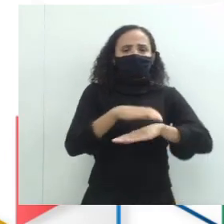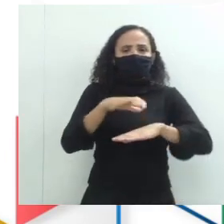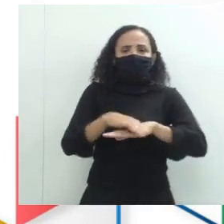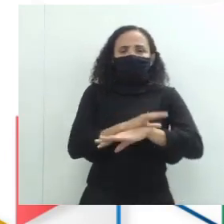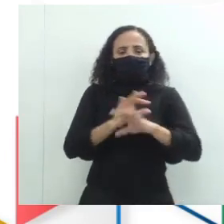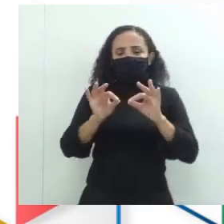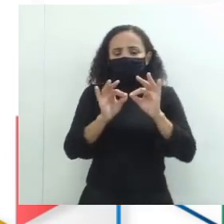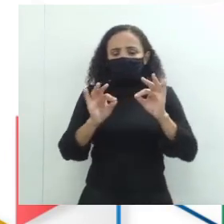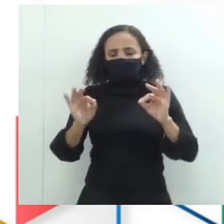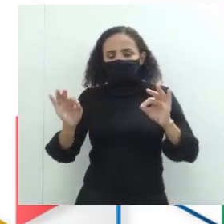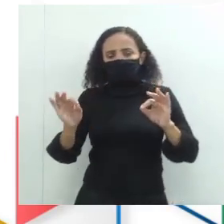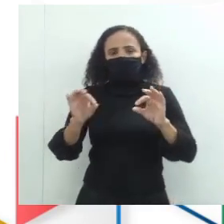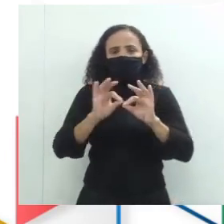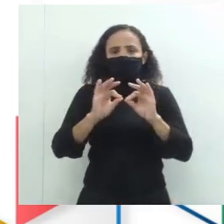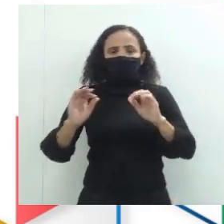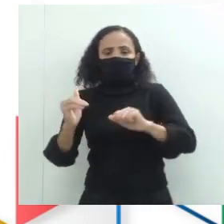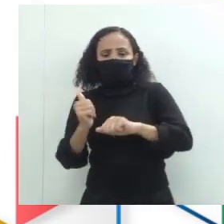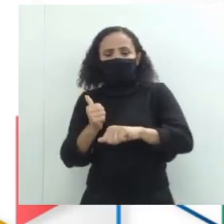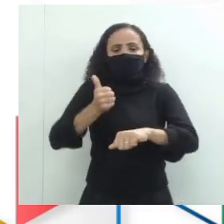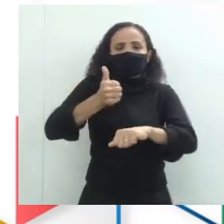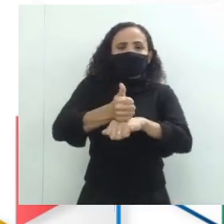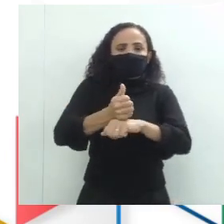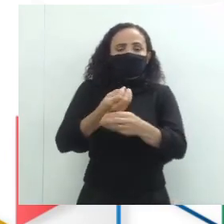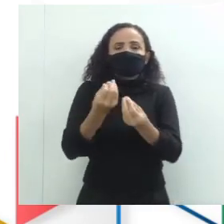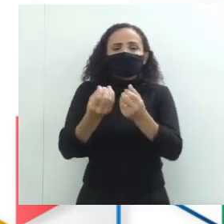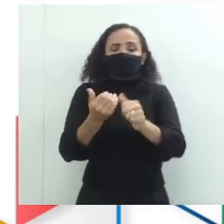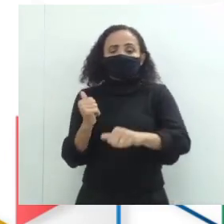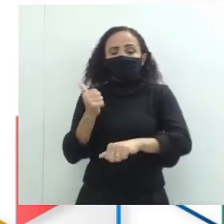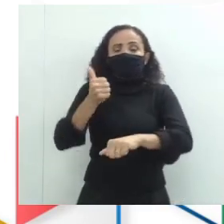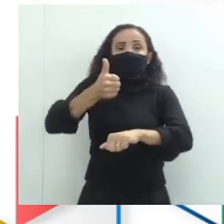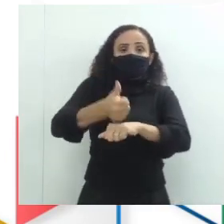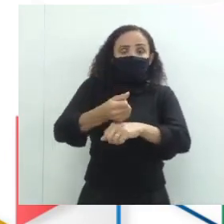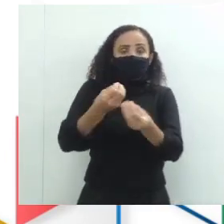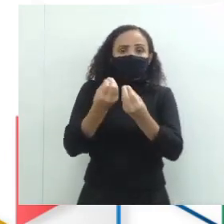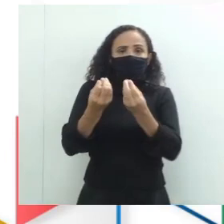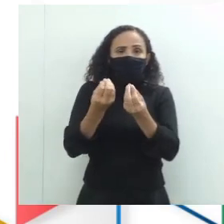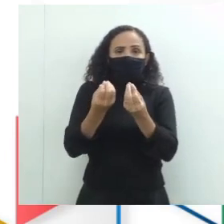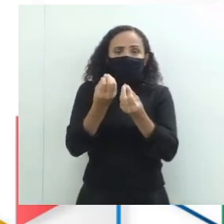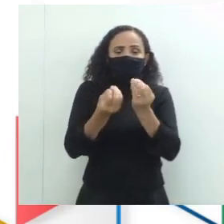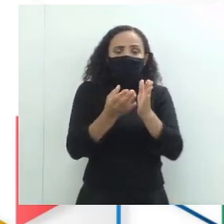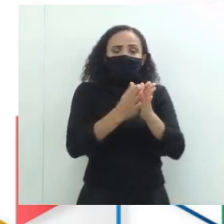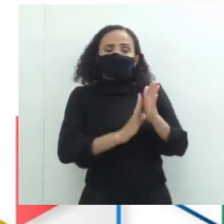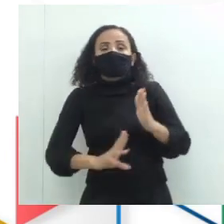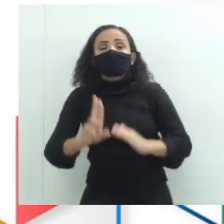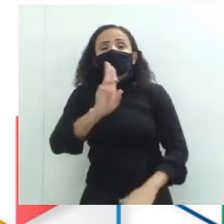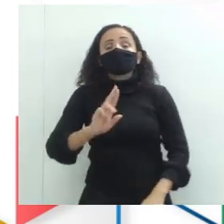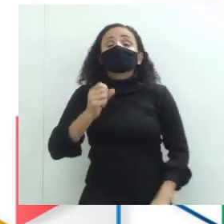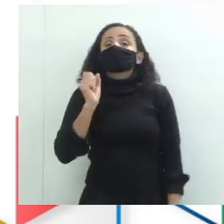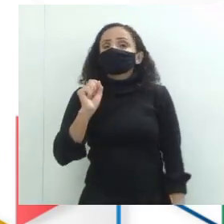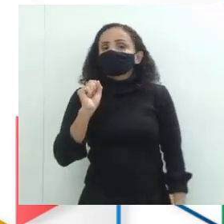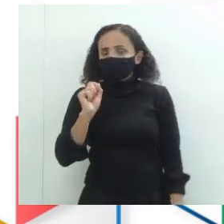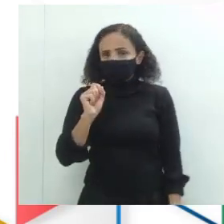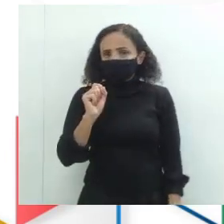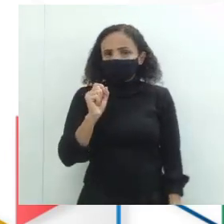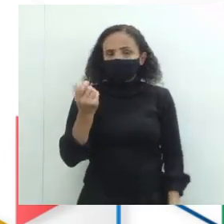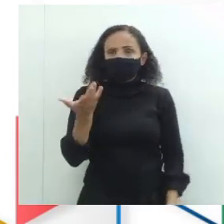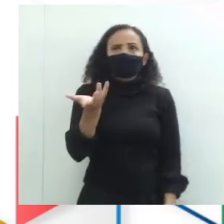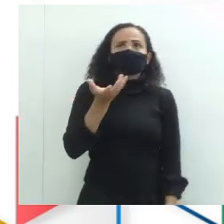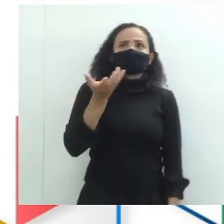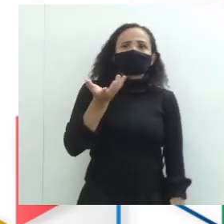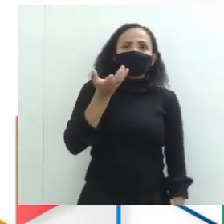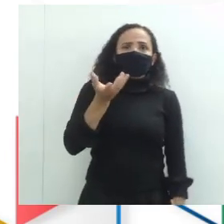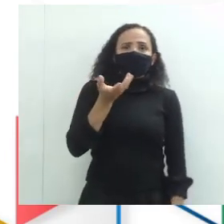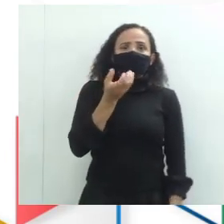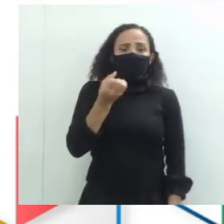nessa fórmula aí, ó, substituindo. Quando eu substituo o termo desconhecido, eu estou buscando essa